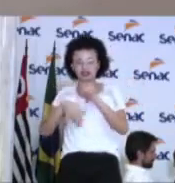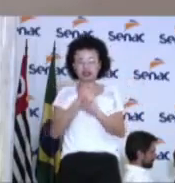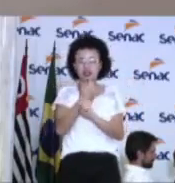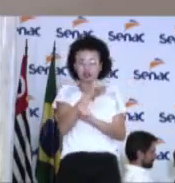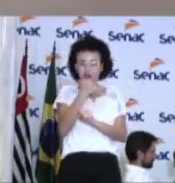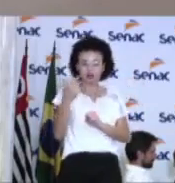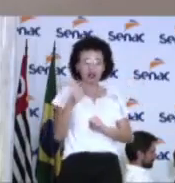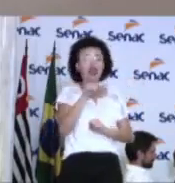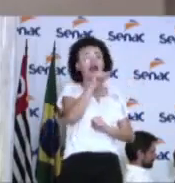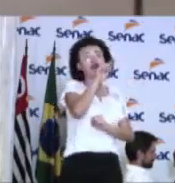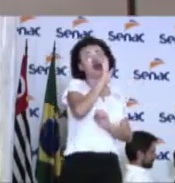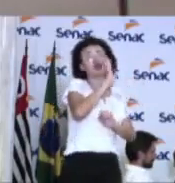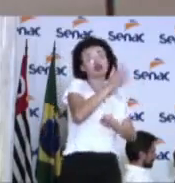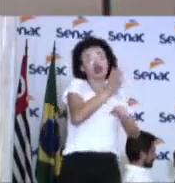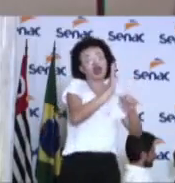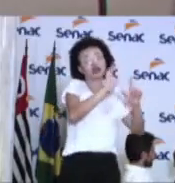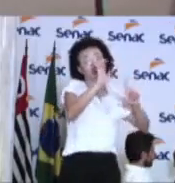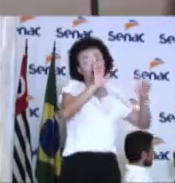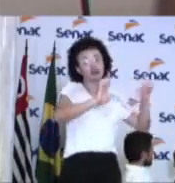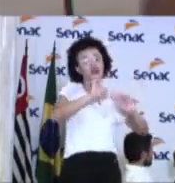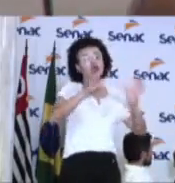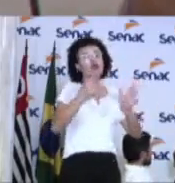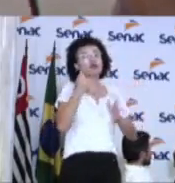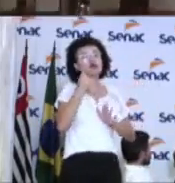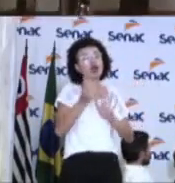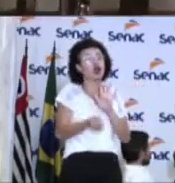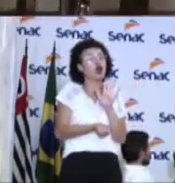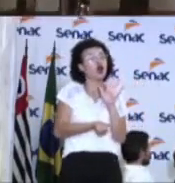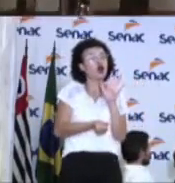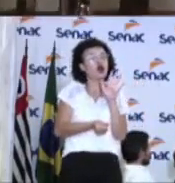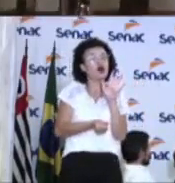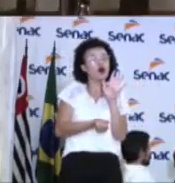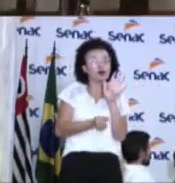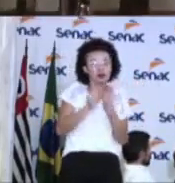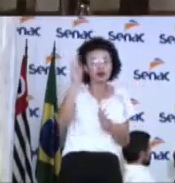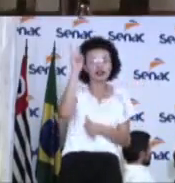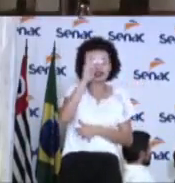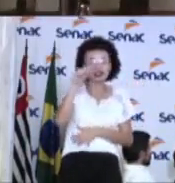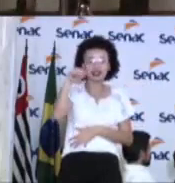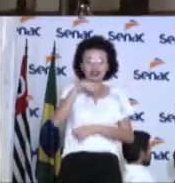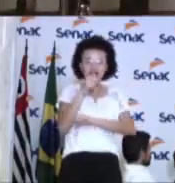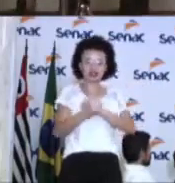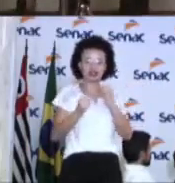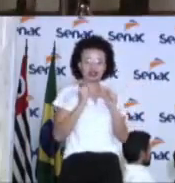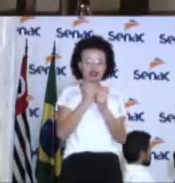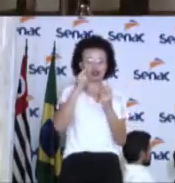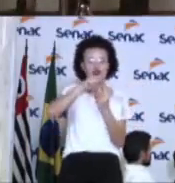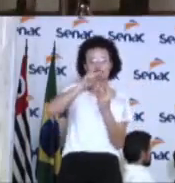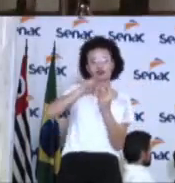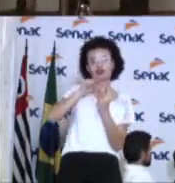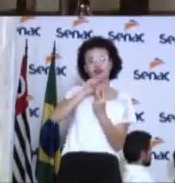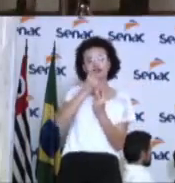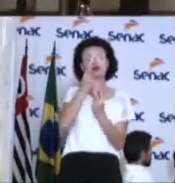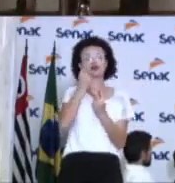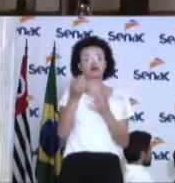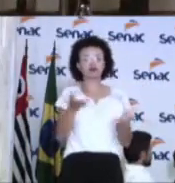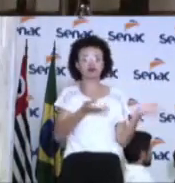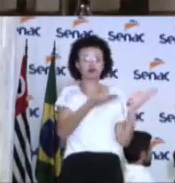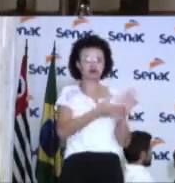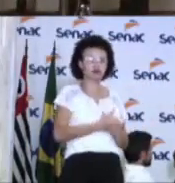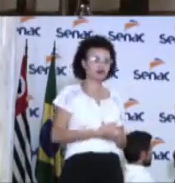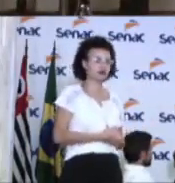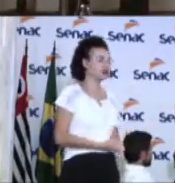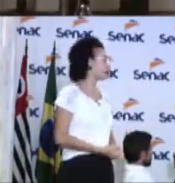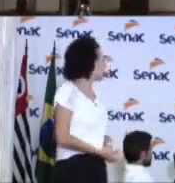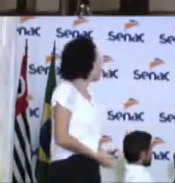começando a ganhar espaço nisso. Então vamos ver o primeiro episódio da história desse ano, com os dois personagens aí, Marcelo e Mauro.